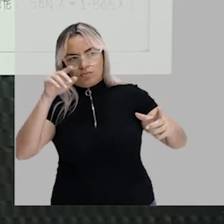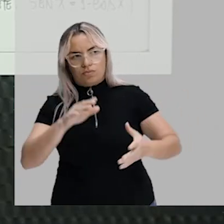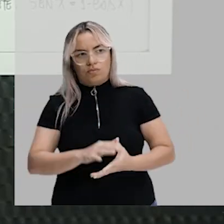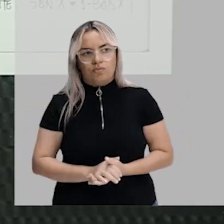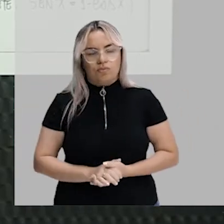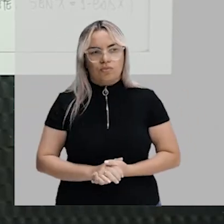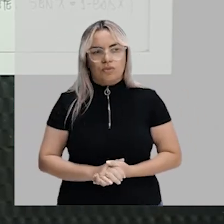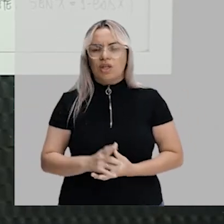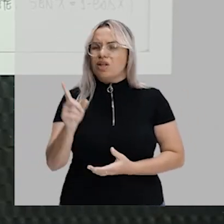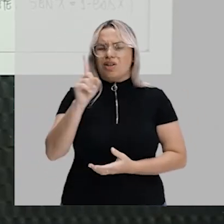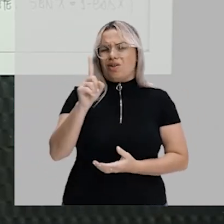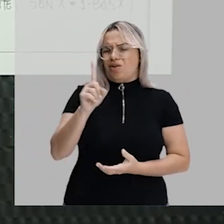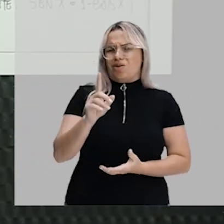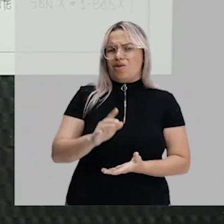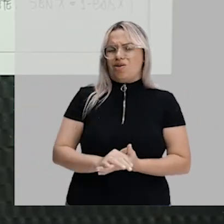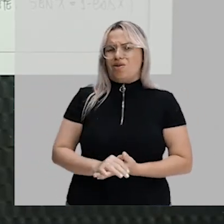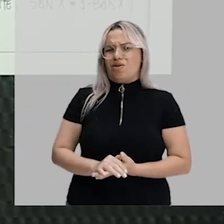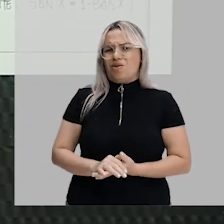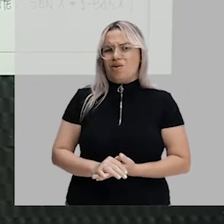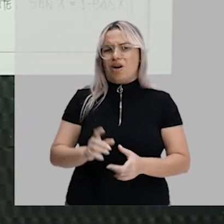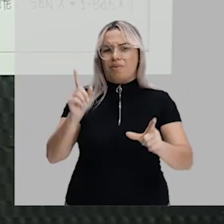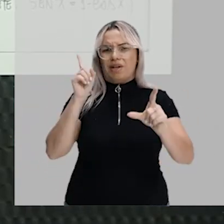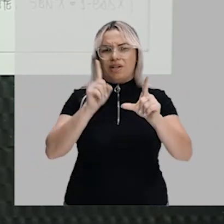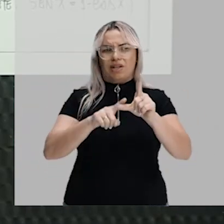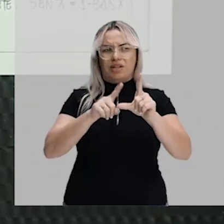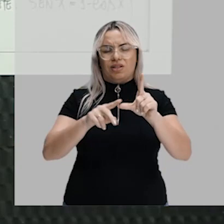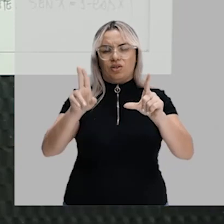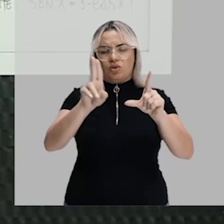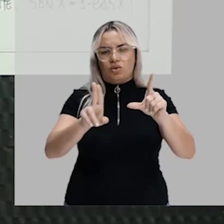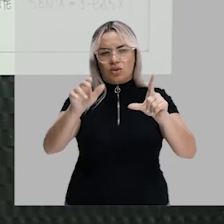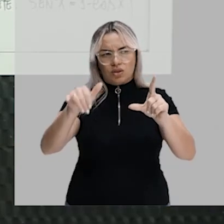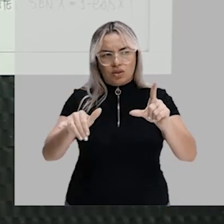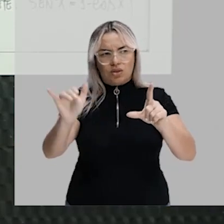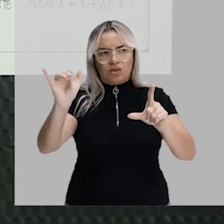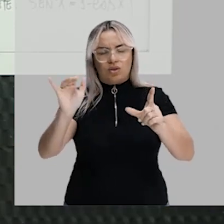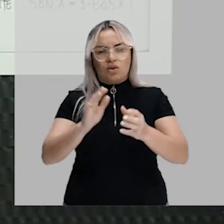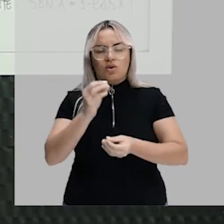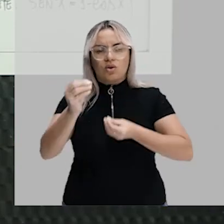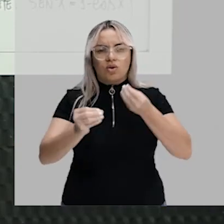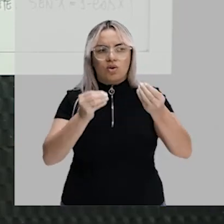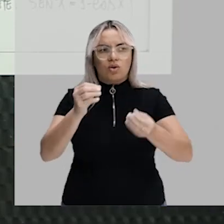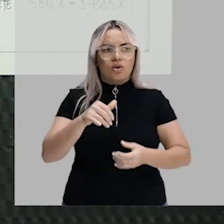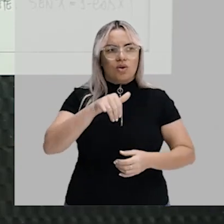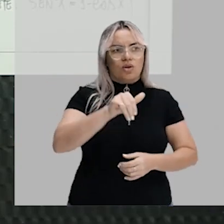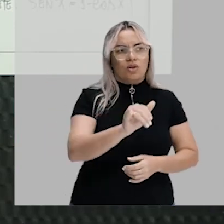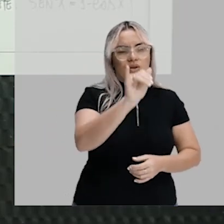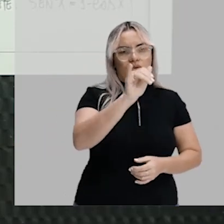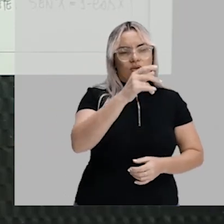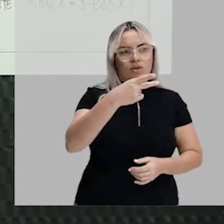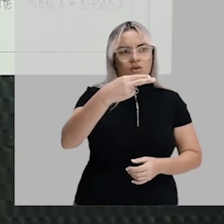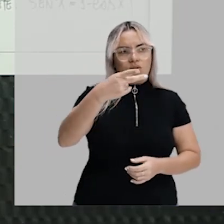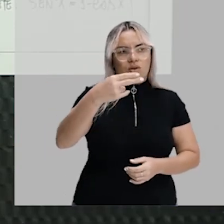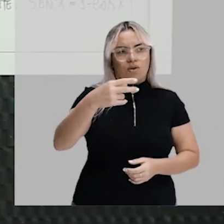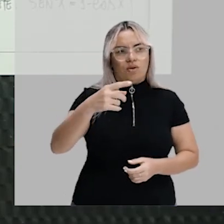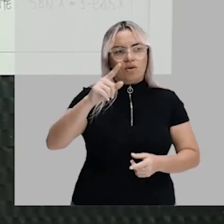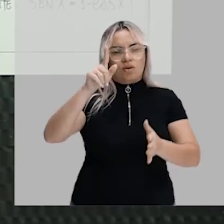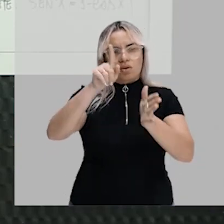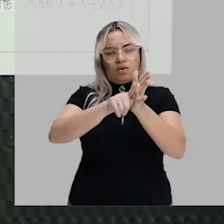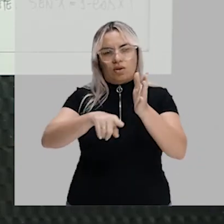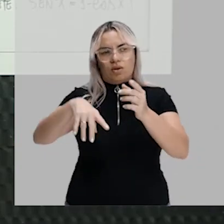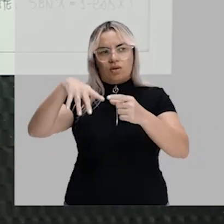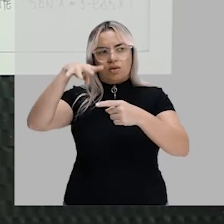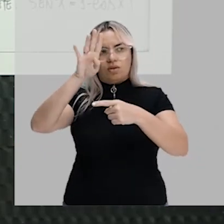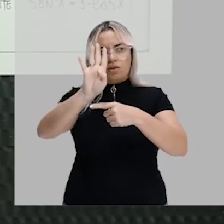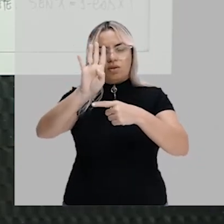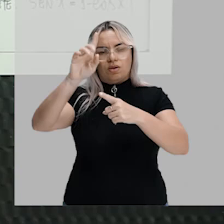y y = - B mais ou menos a ra Delta sobre